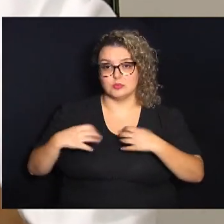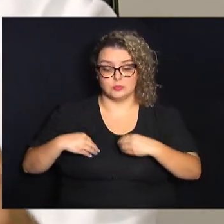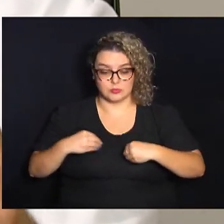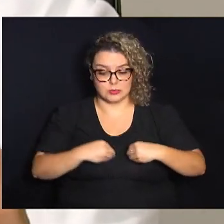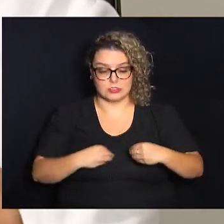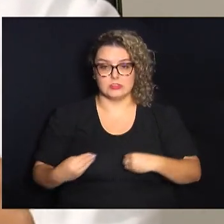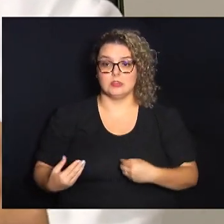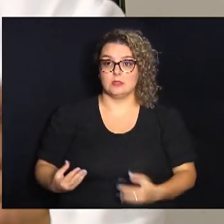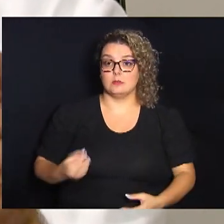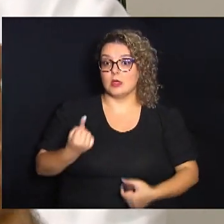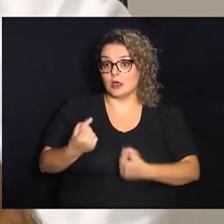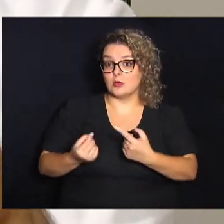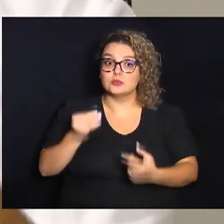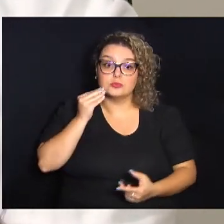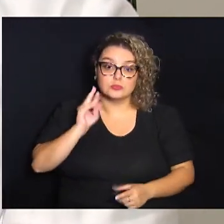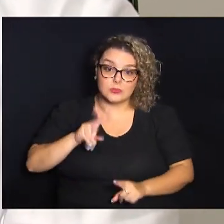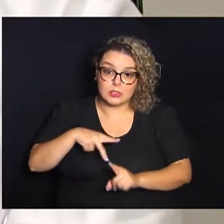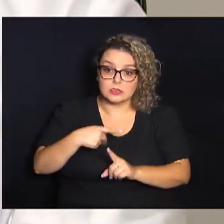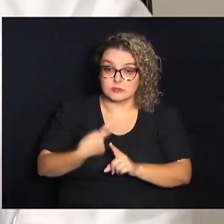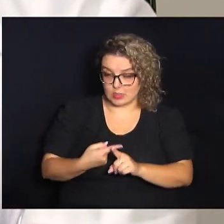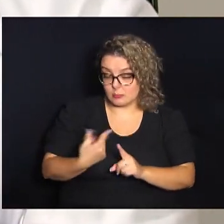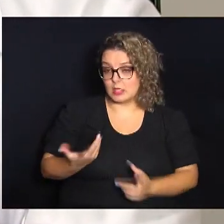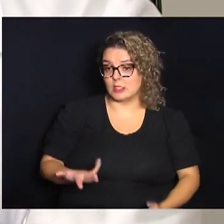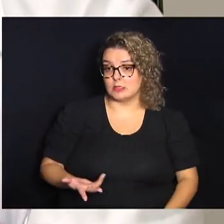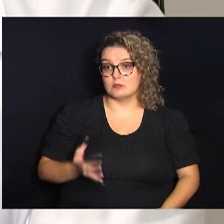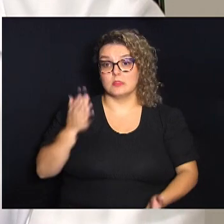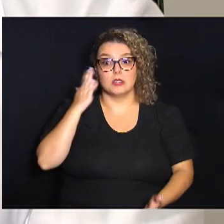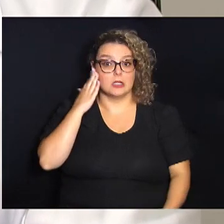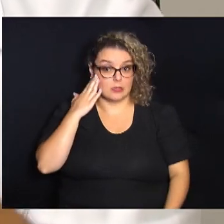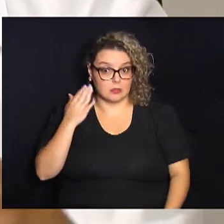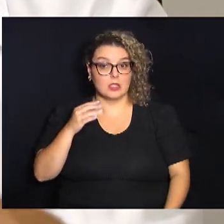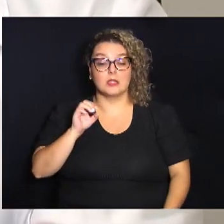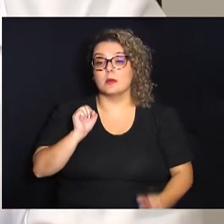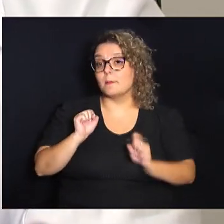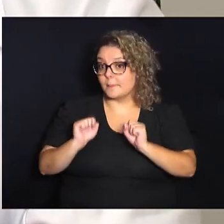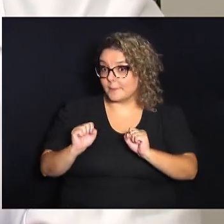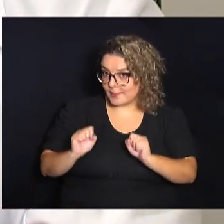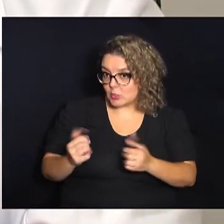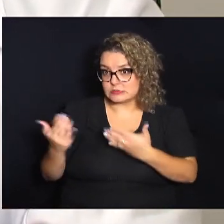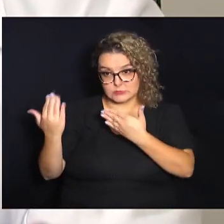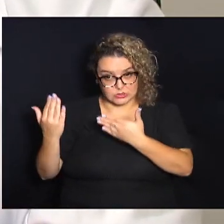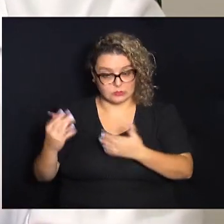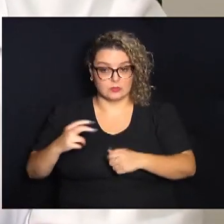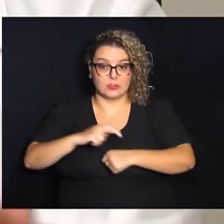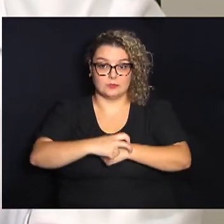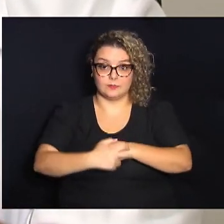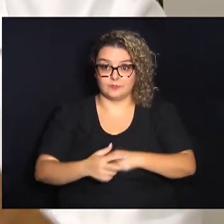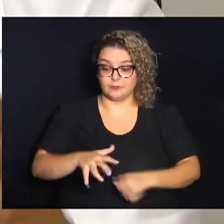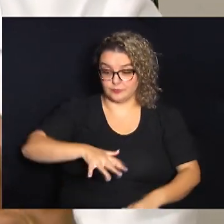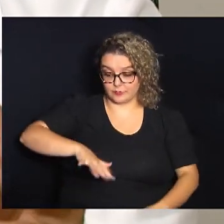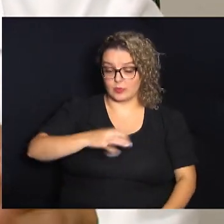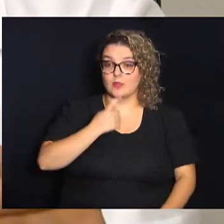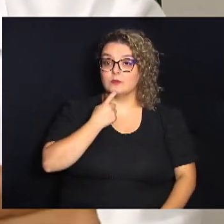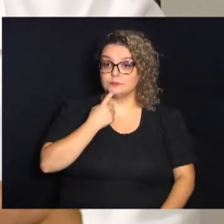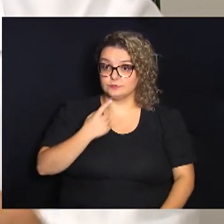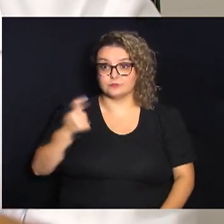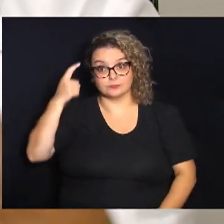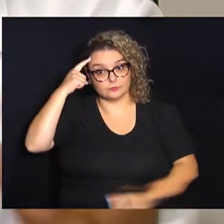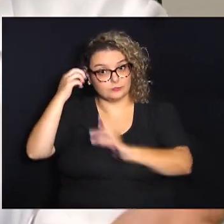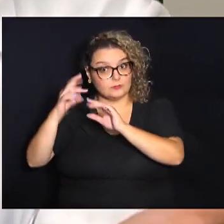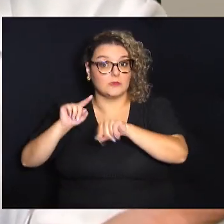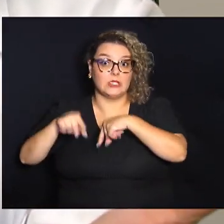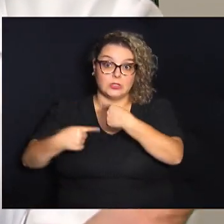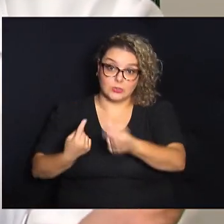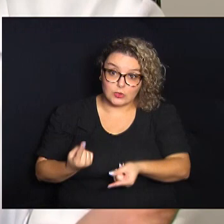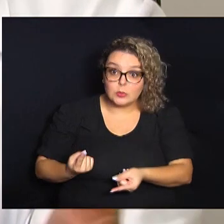alguns testes adicionais, para saber se de fato é uma hipótese de dengue. Sobretudo na região de Campinas, a gente tem que pensar também em outras doenças,